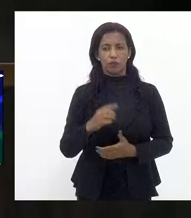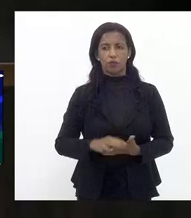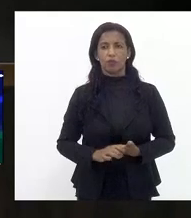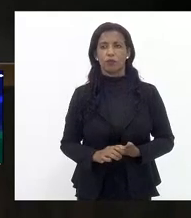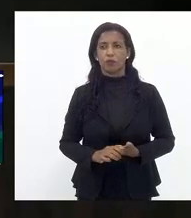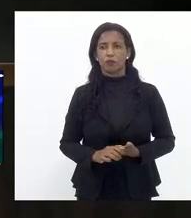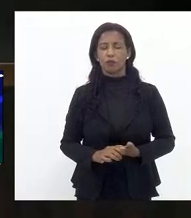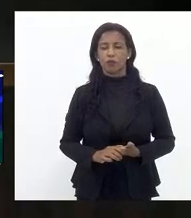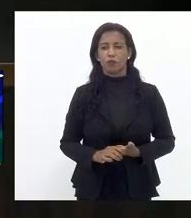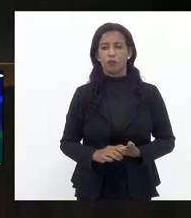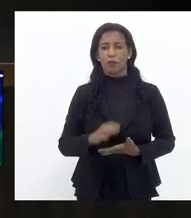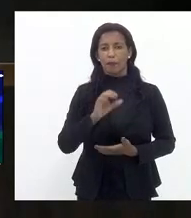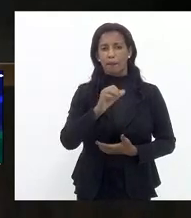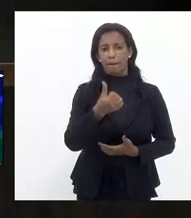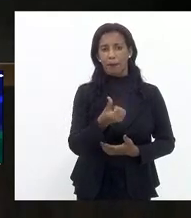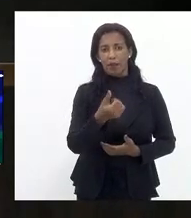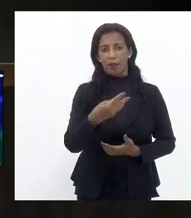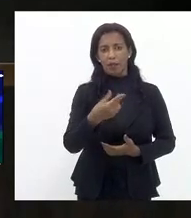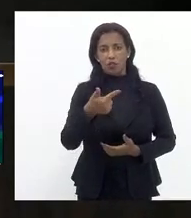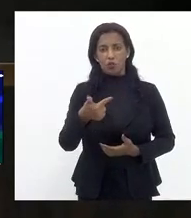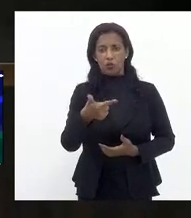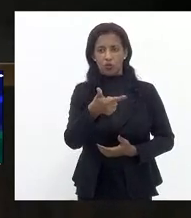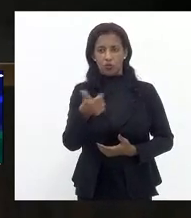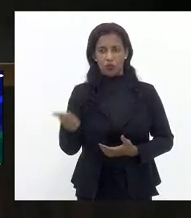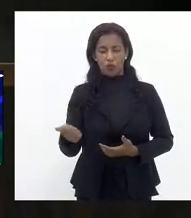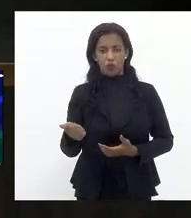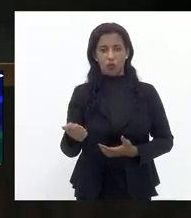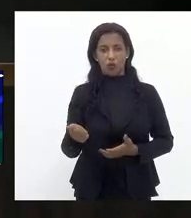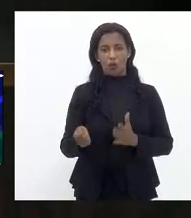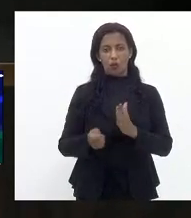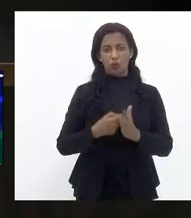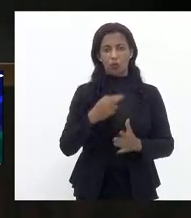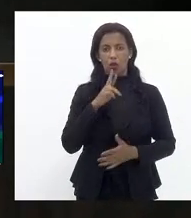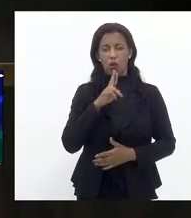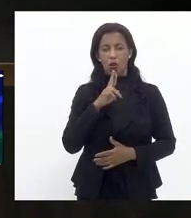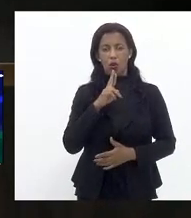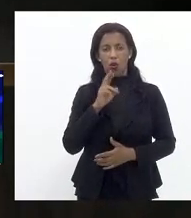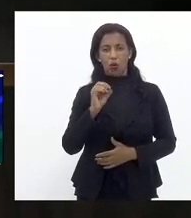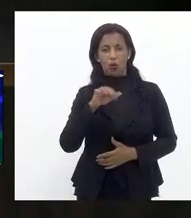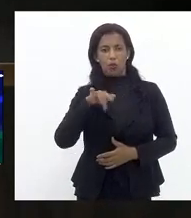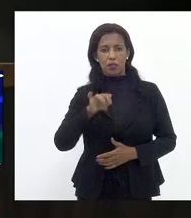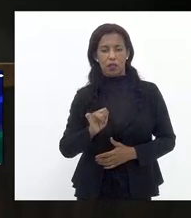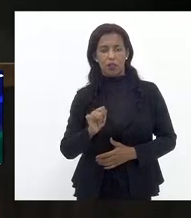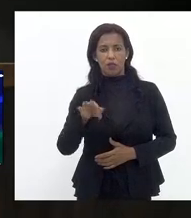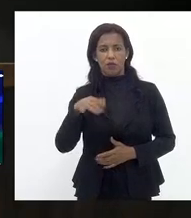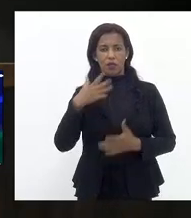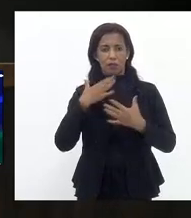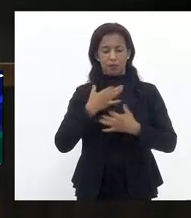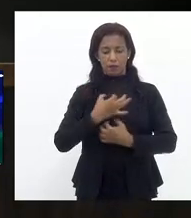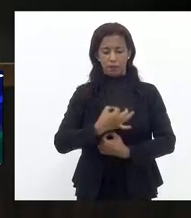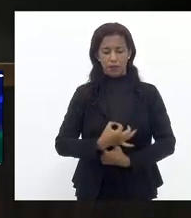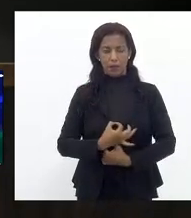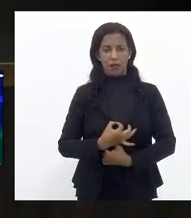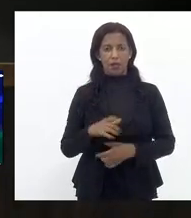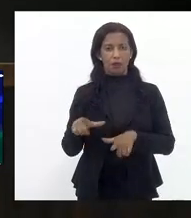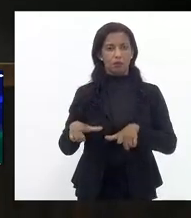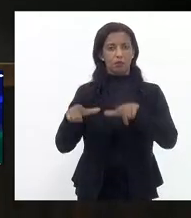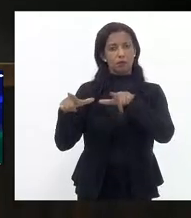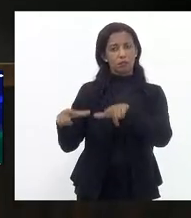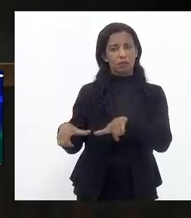Em discussão única, projeto de resolução 632/2021. De autoria da deputada Rosane Félix, que concede a medalha Tiradentes à